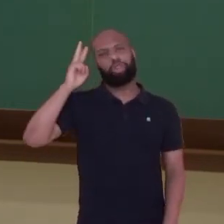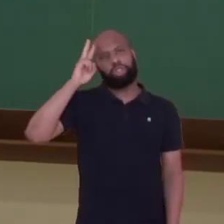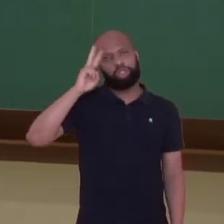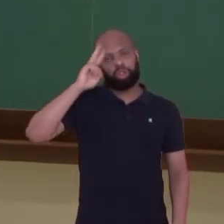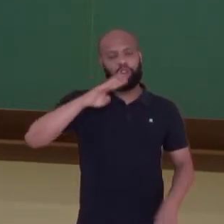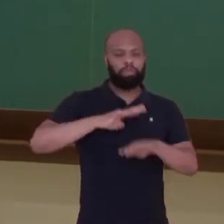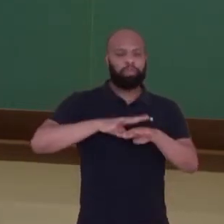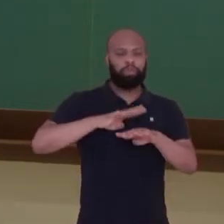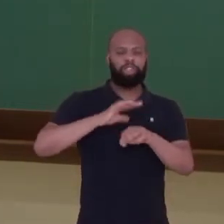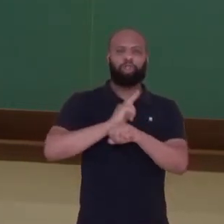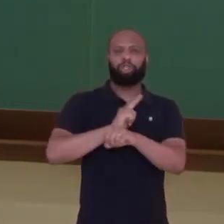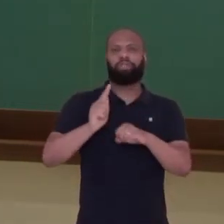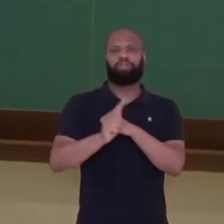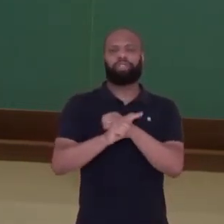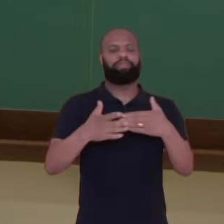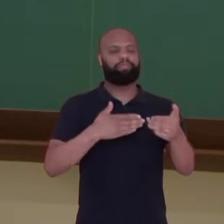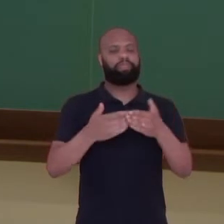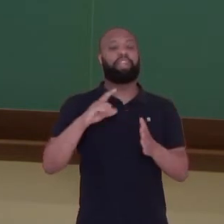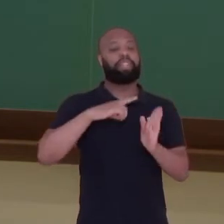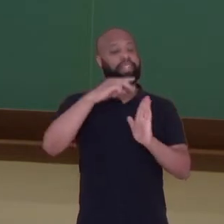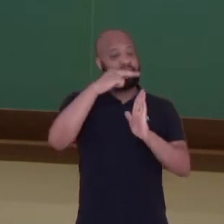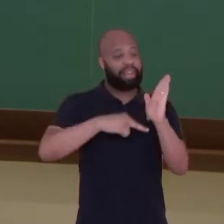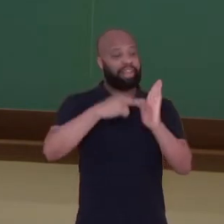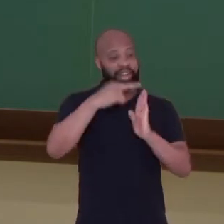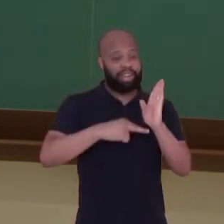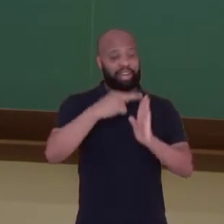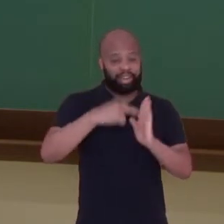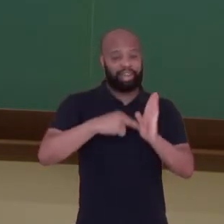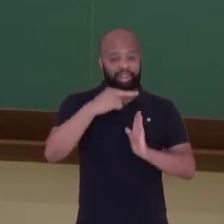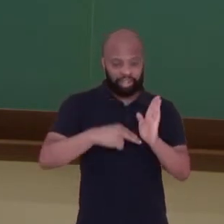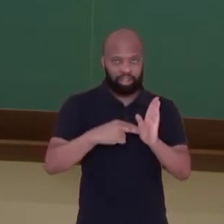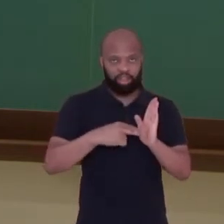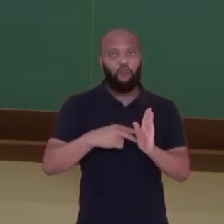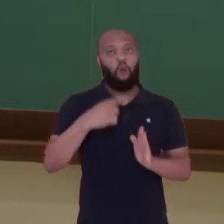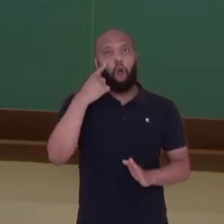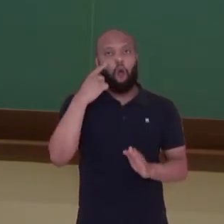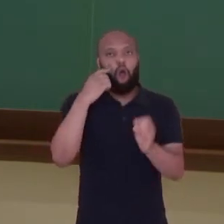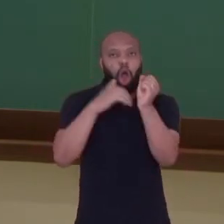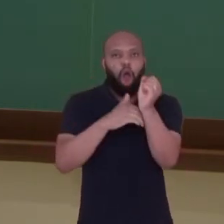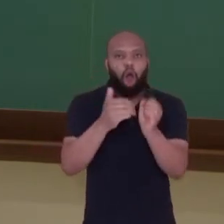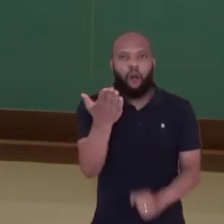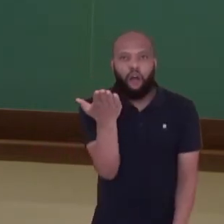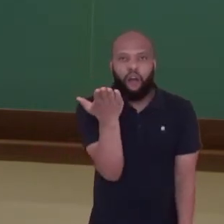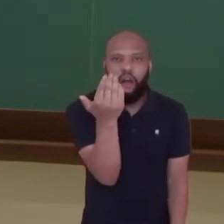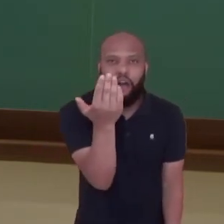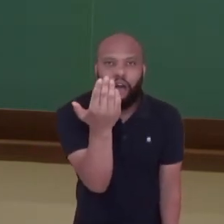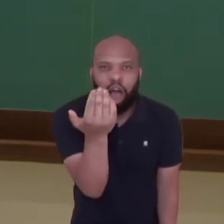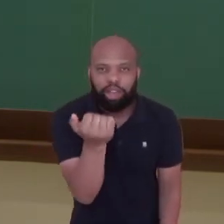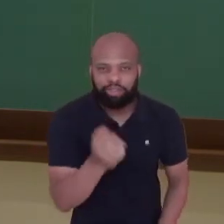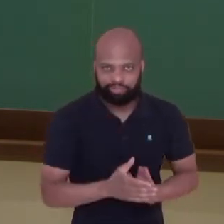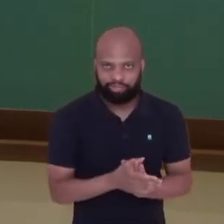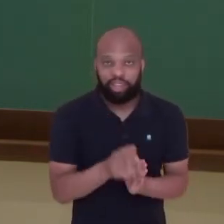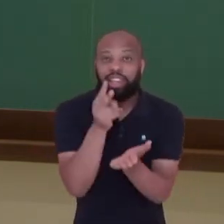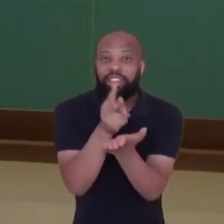matemática, geografia, leia bem o enunciado. Vou te contar um segredo, vem aqui pertinho. Toda vez que você lê